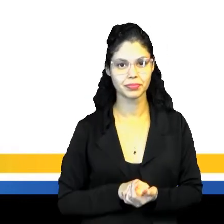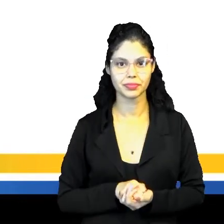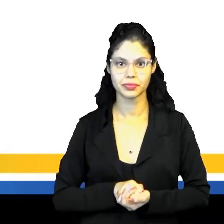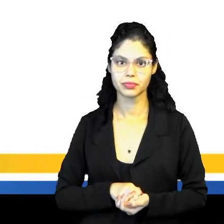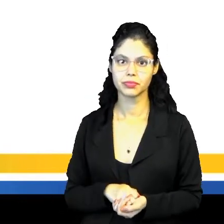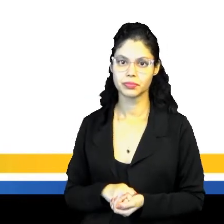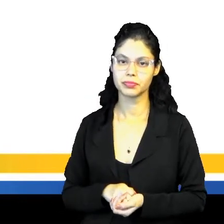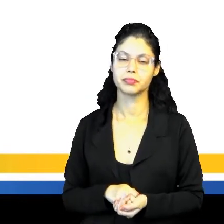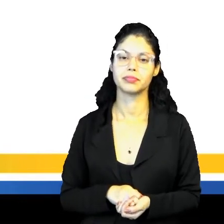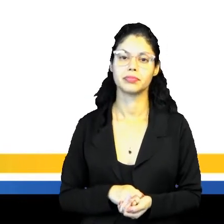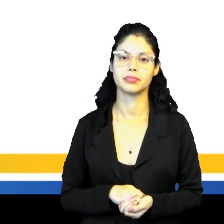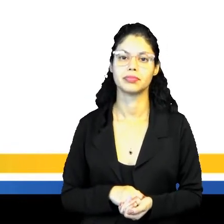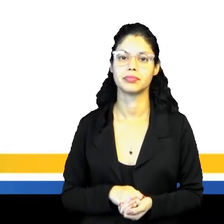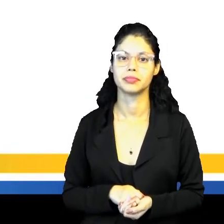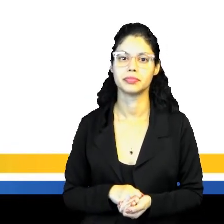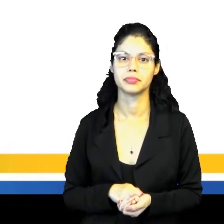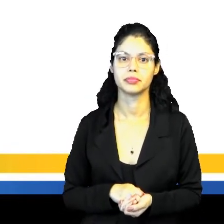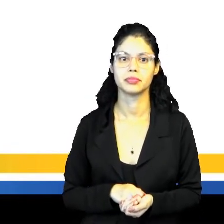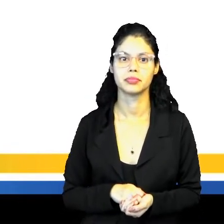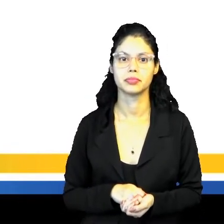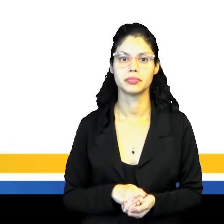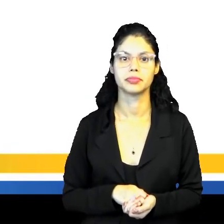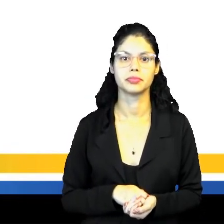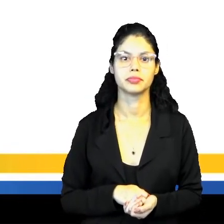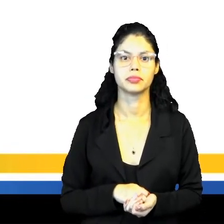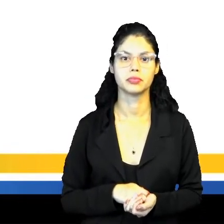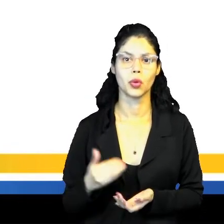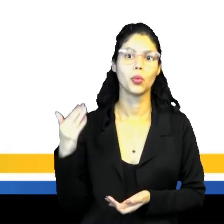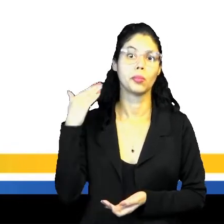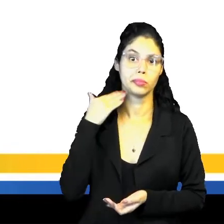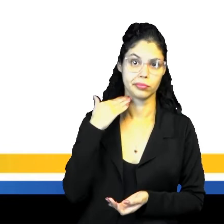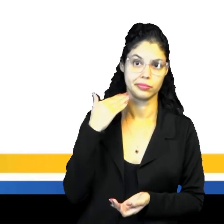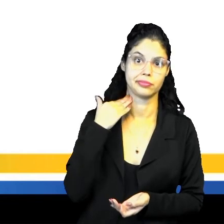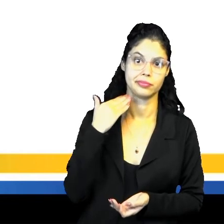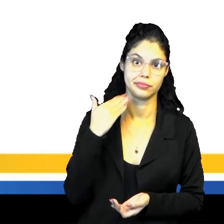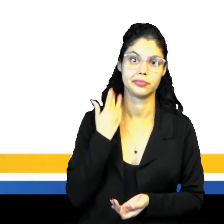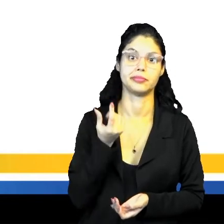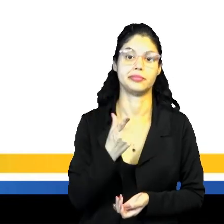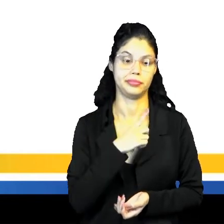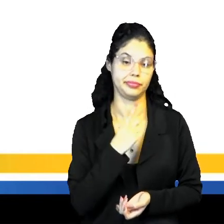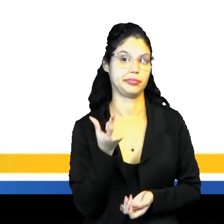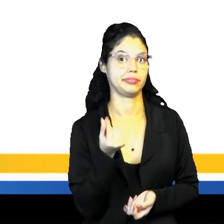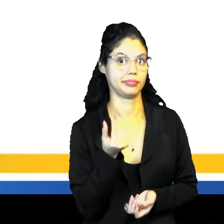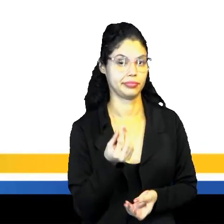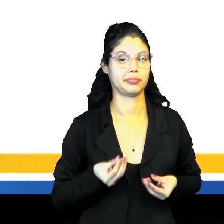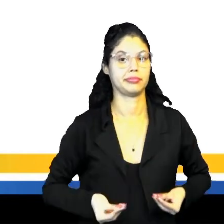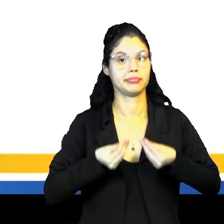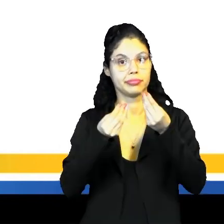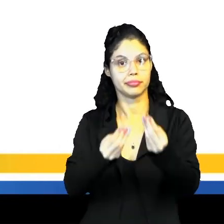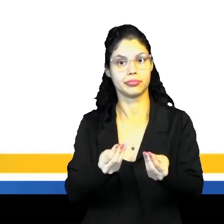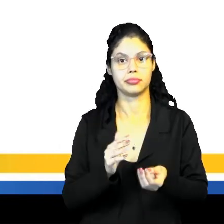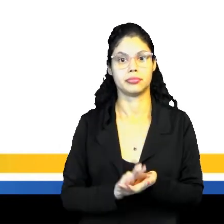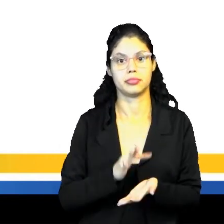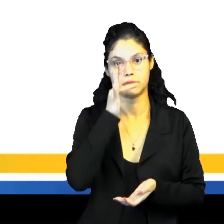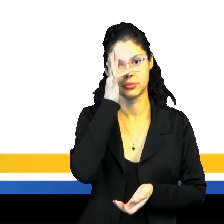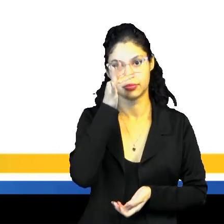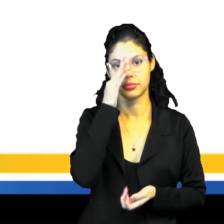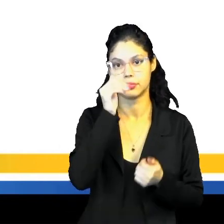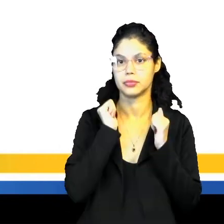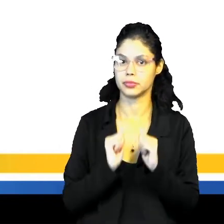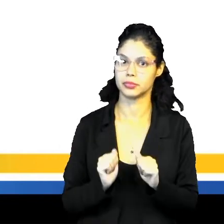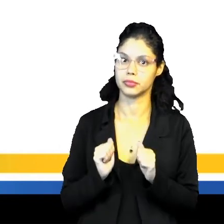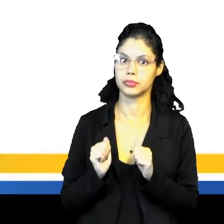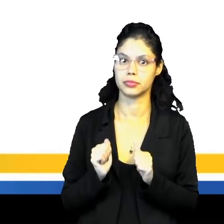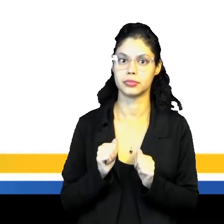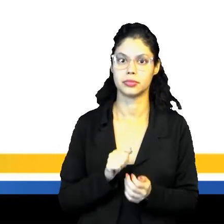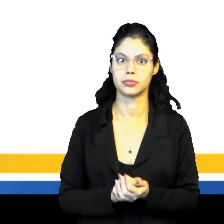nasciam palhaços. O banco regalava dinheiro, ou seja, os bancos tinham dinheiro, né? Davam dinheiro. E as flores podiam saborear